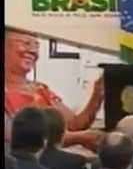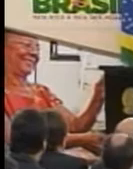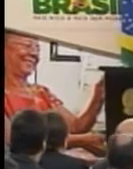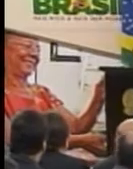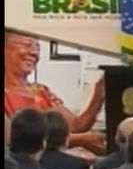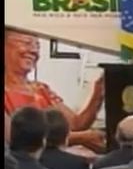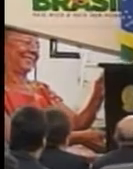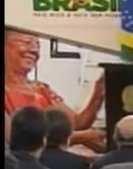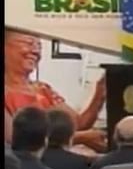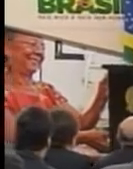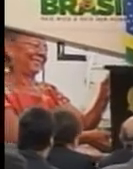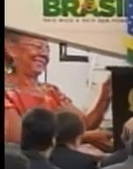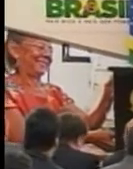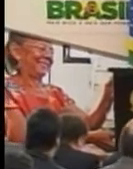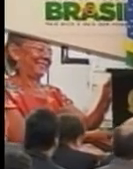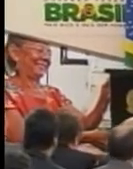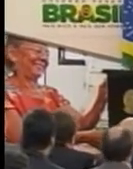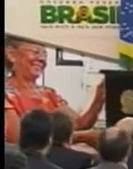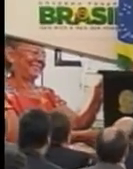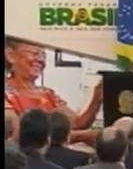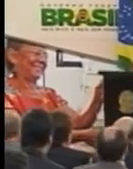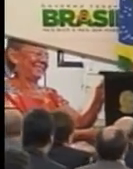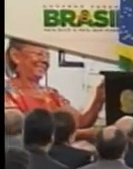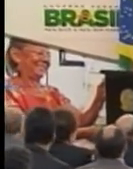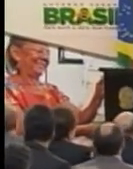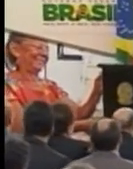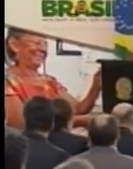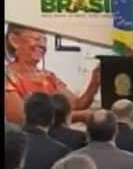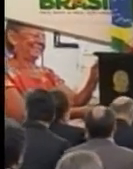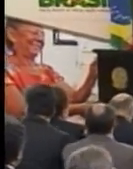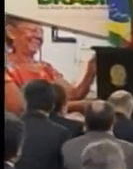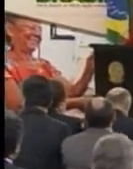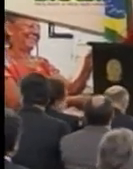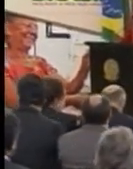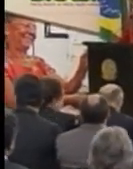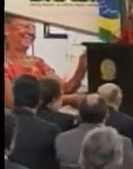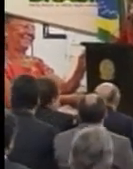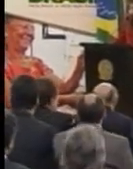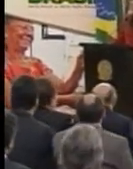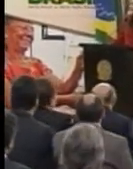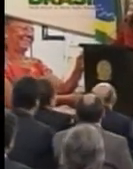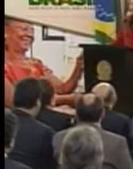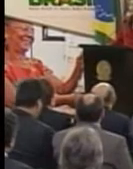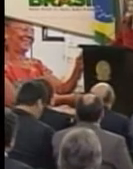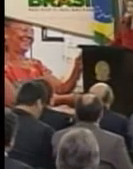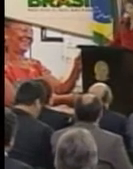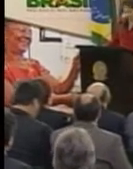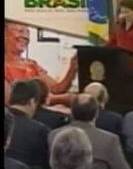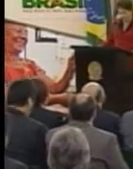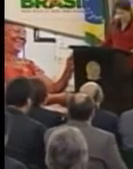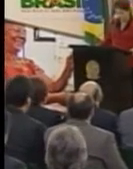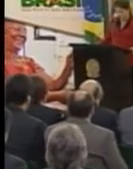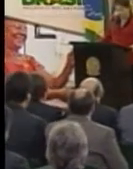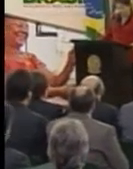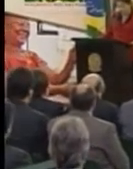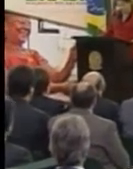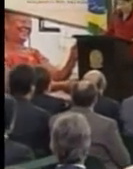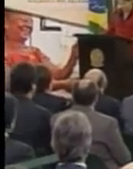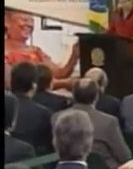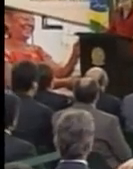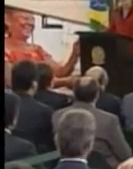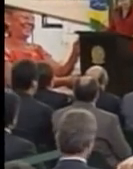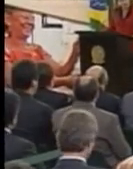Queria cumprimentar o nosso vice-presidente da República, Michel Temer, os ministros e